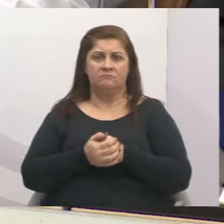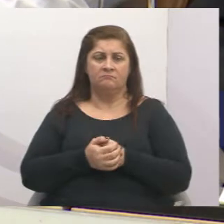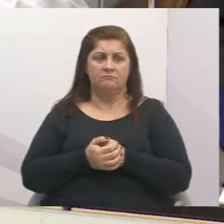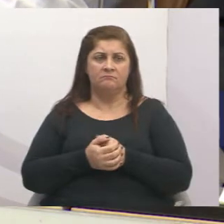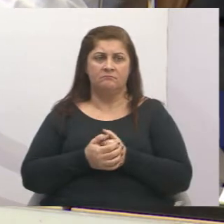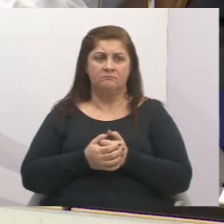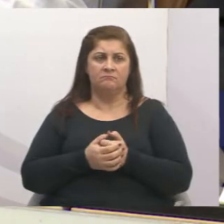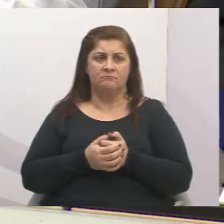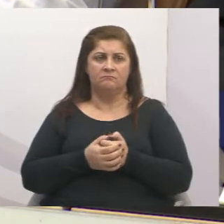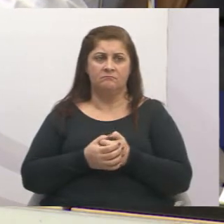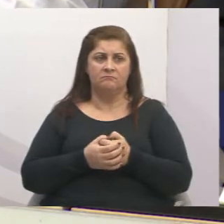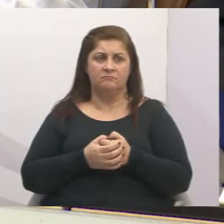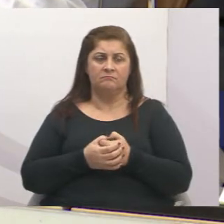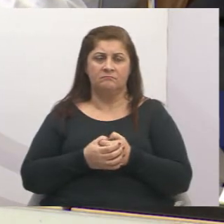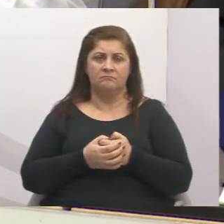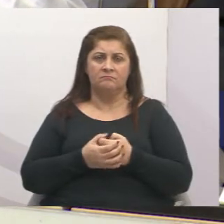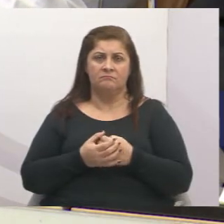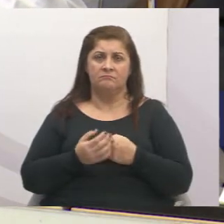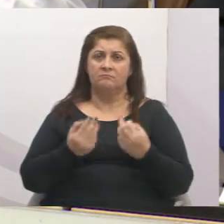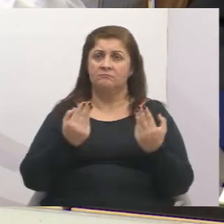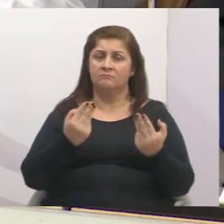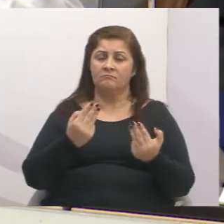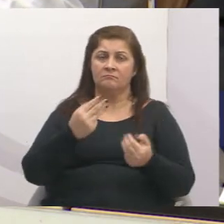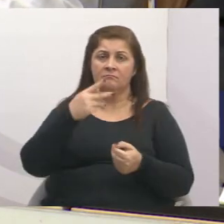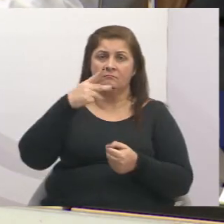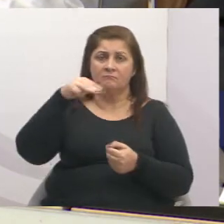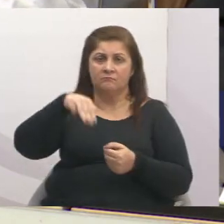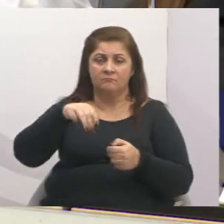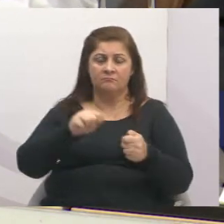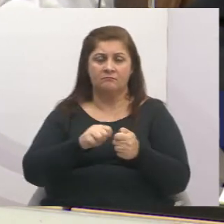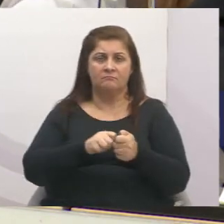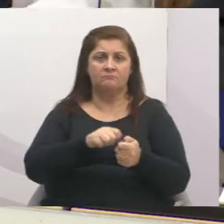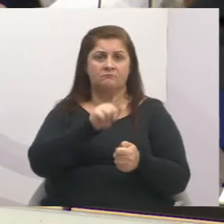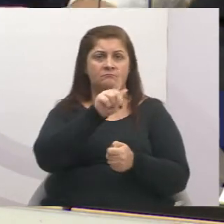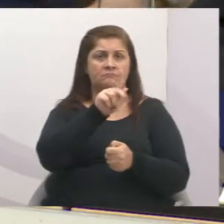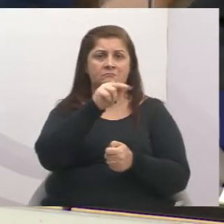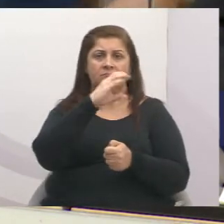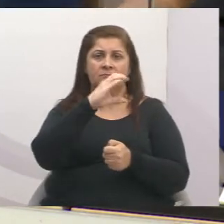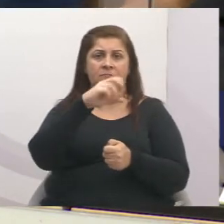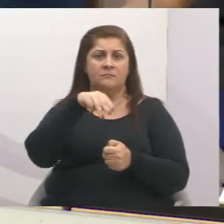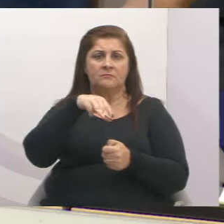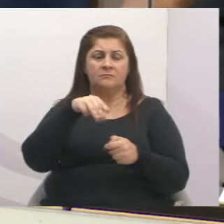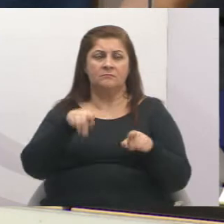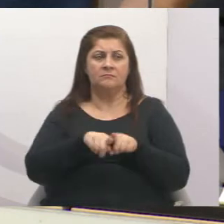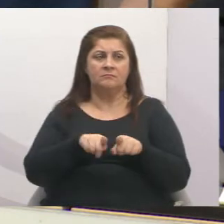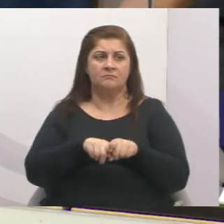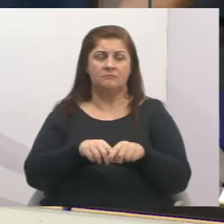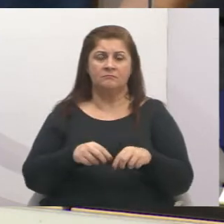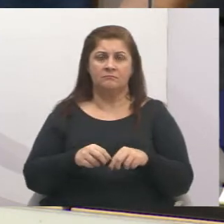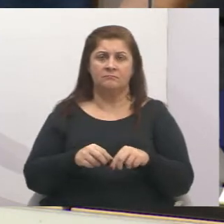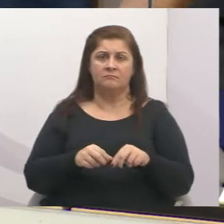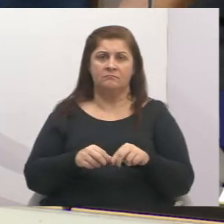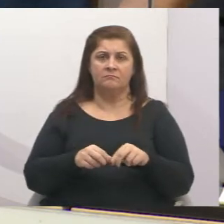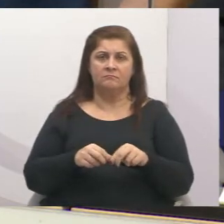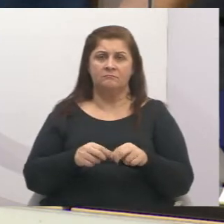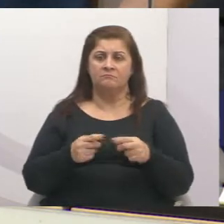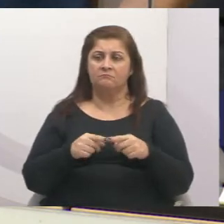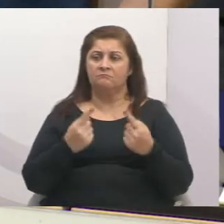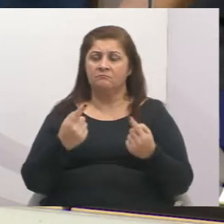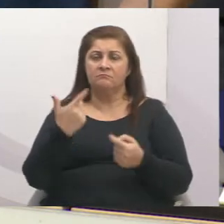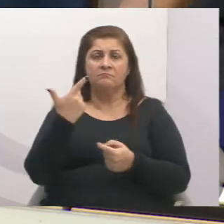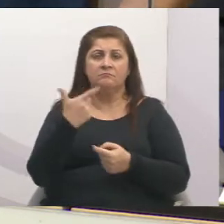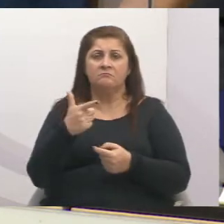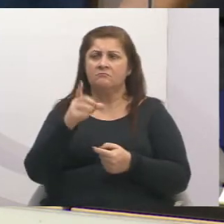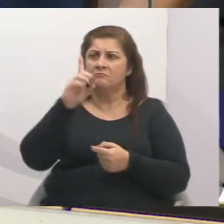O mesmo papel que a Polícia Militar faz, né, vocês fazem hoje, e muitas vezes vocês não têm o direito